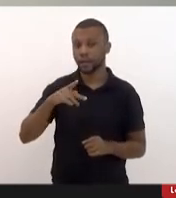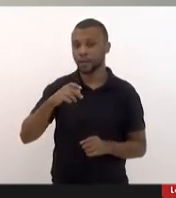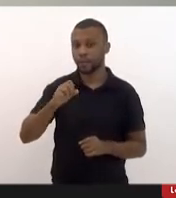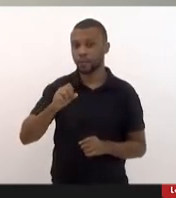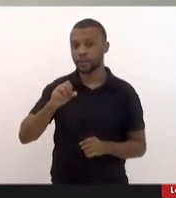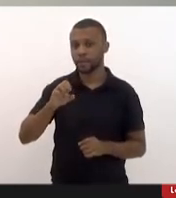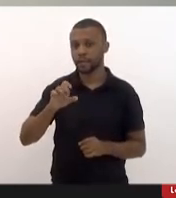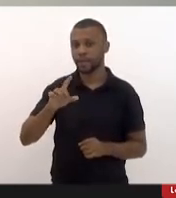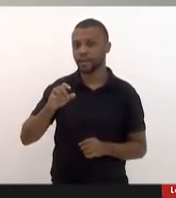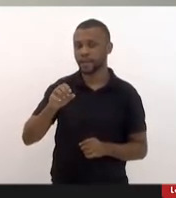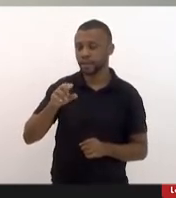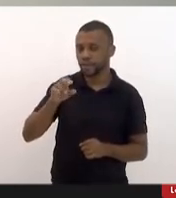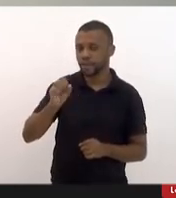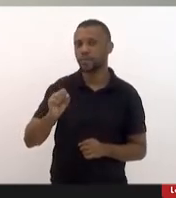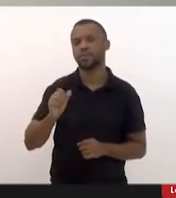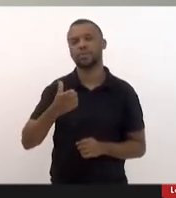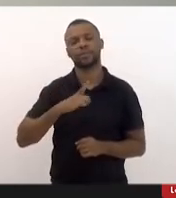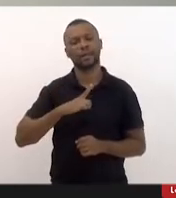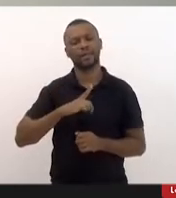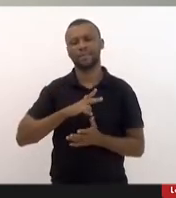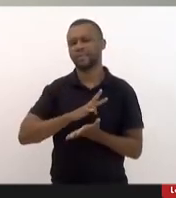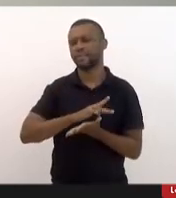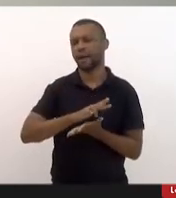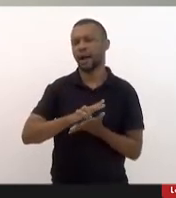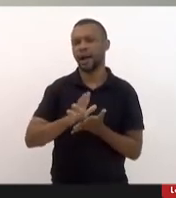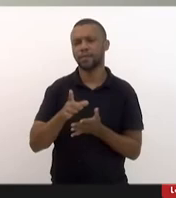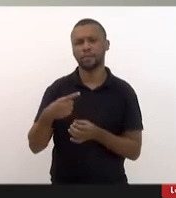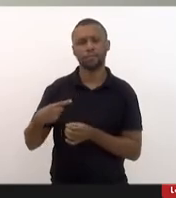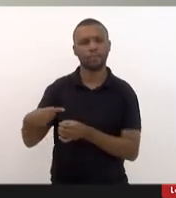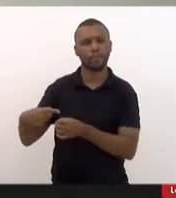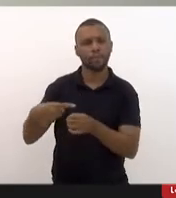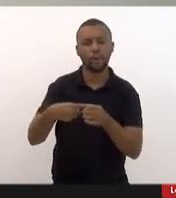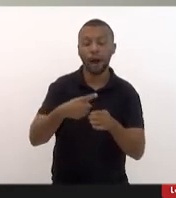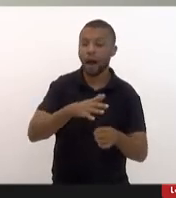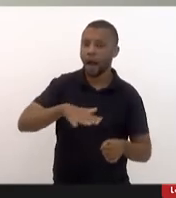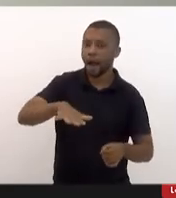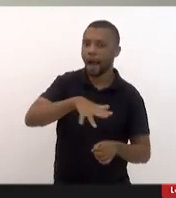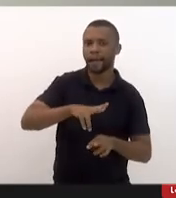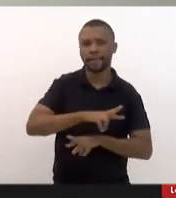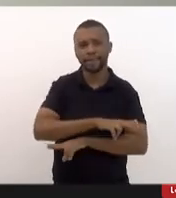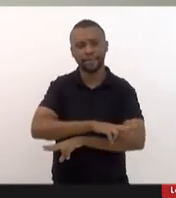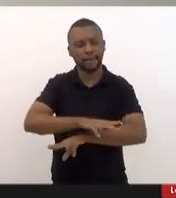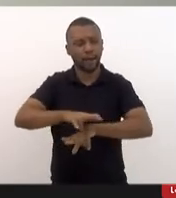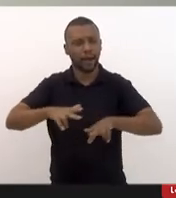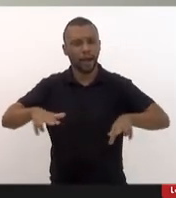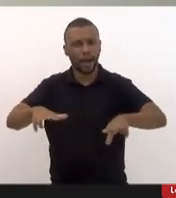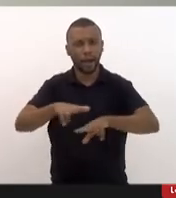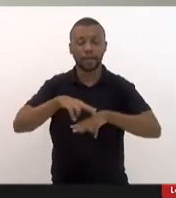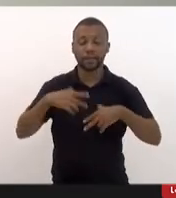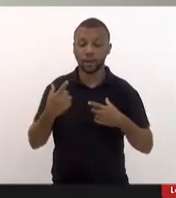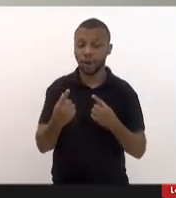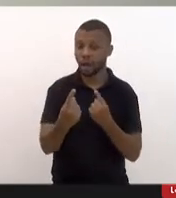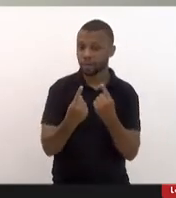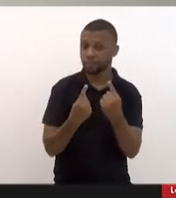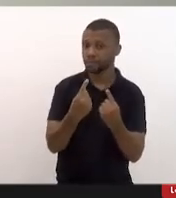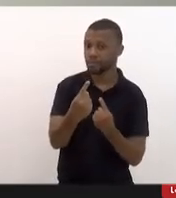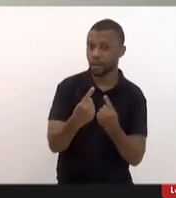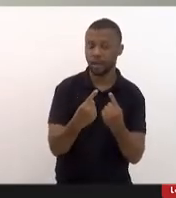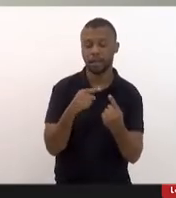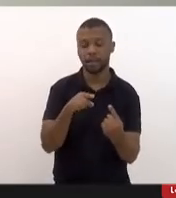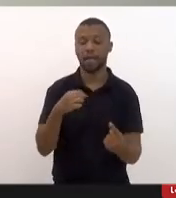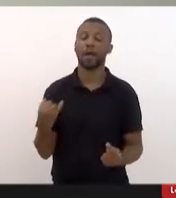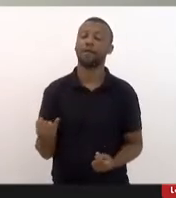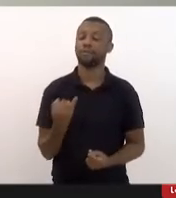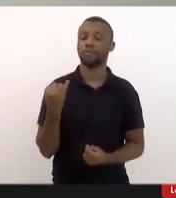o Gás Lube no final do Arco Metropolitano, então são, e entre outras áreas, né? Então é uma artéria fundamental para a integração desses